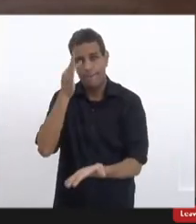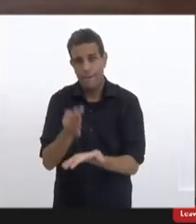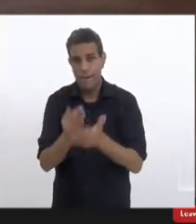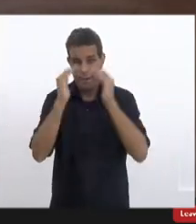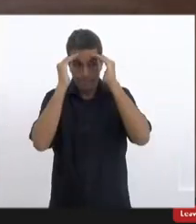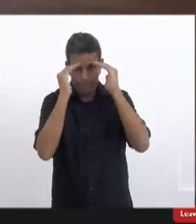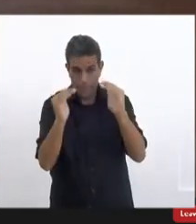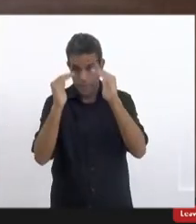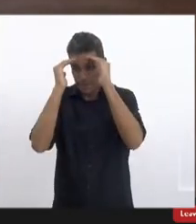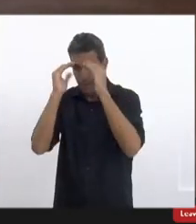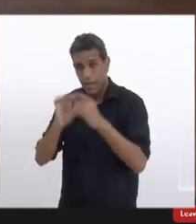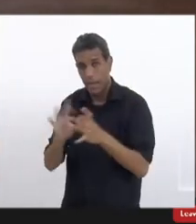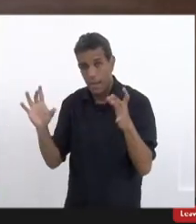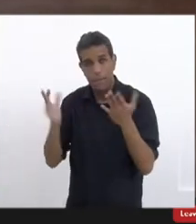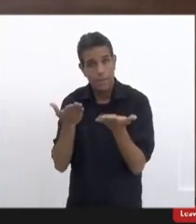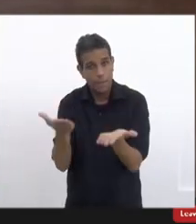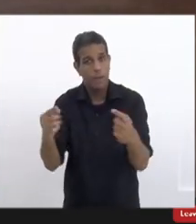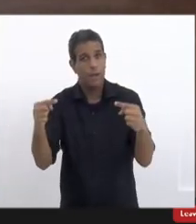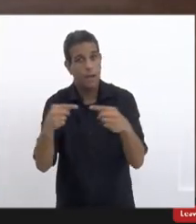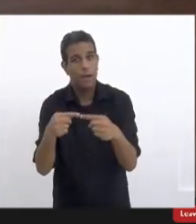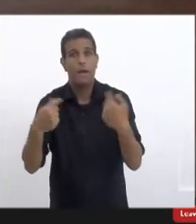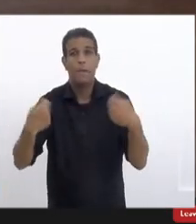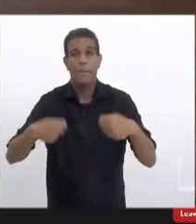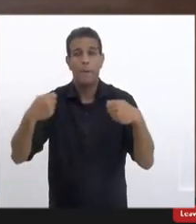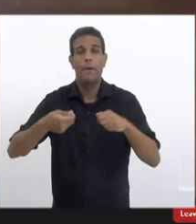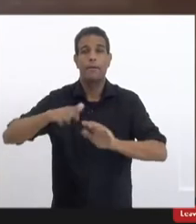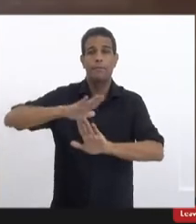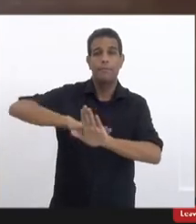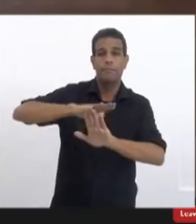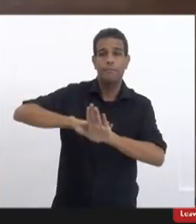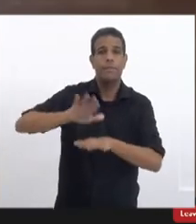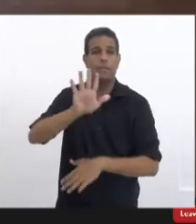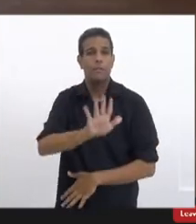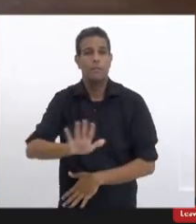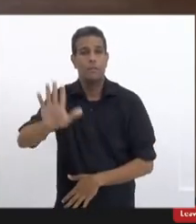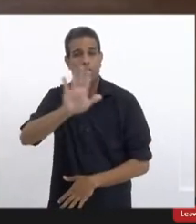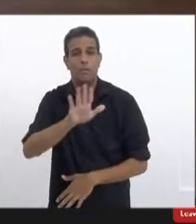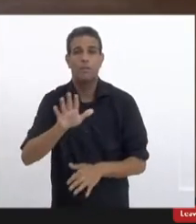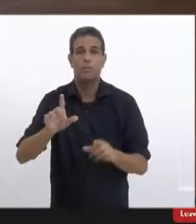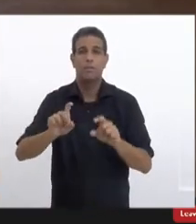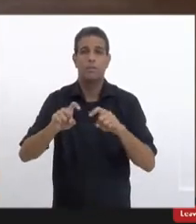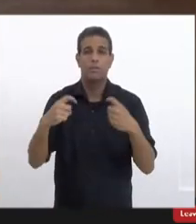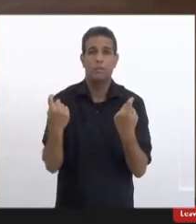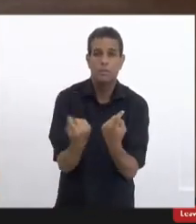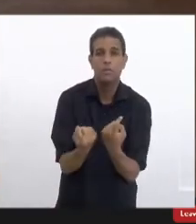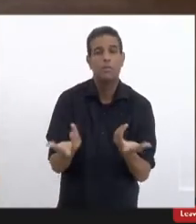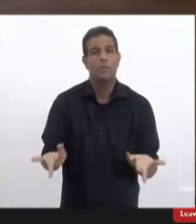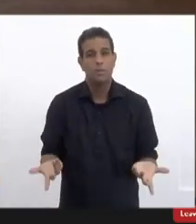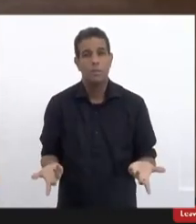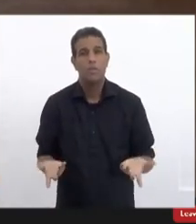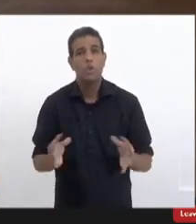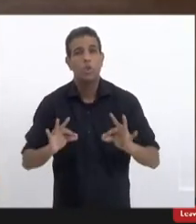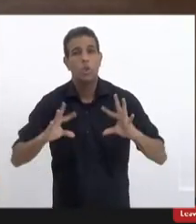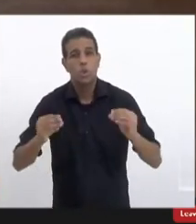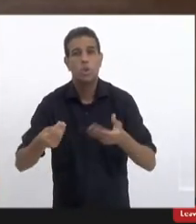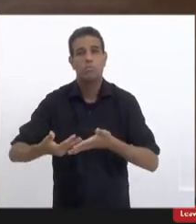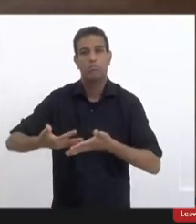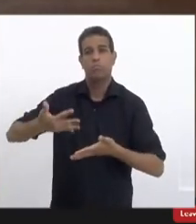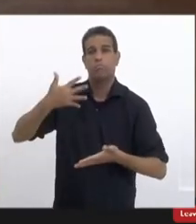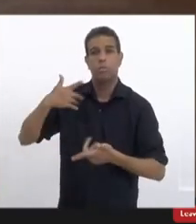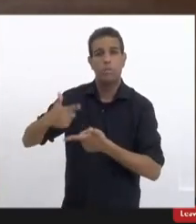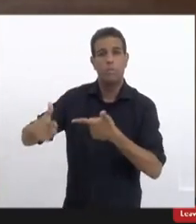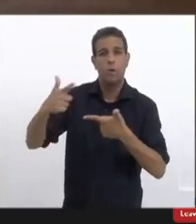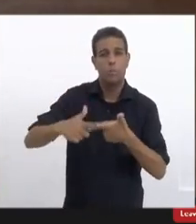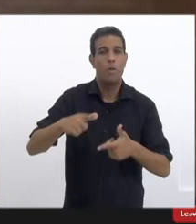respeitar a liberdade religiosa dos residentes, a ideologia, a nacionalidade, a orientação sexual, os antecedentes criminais, a